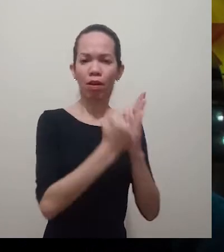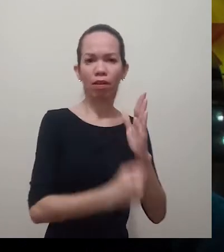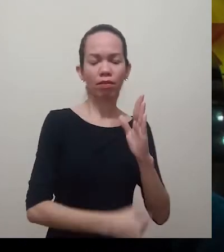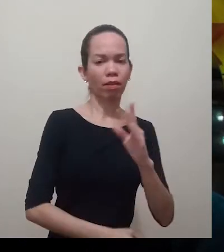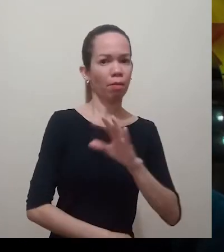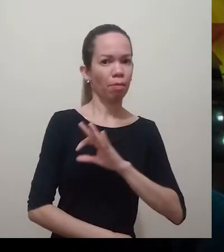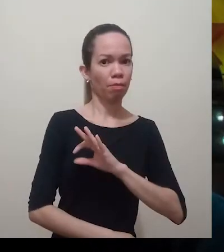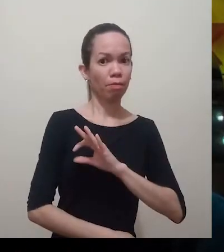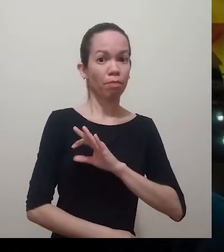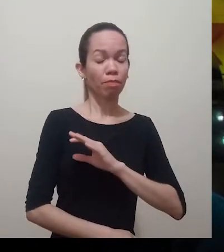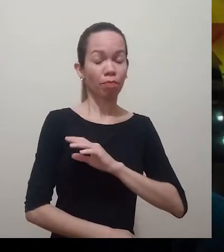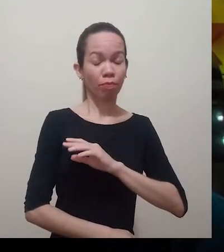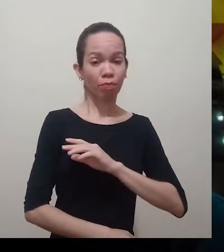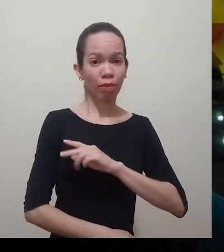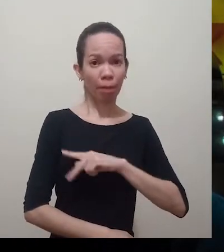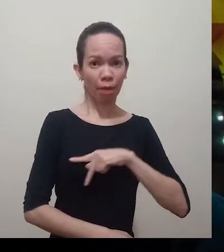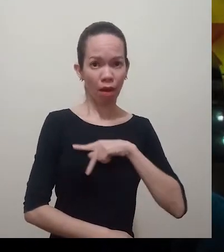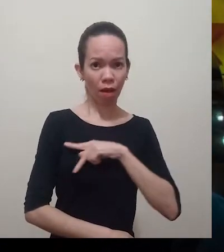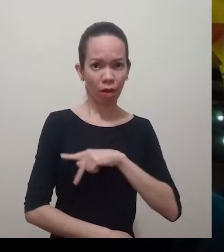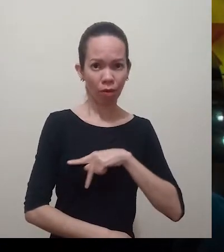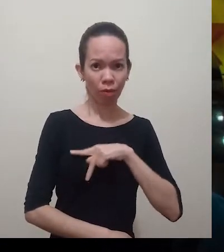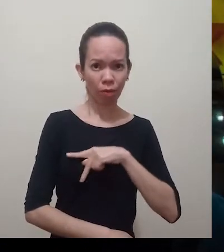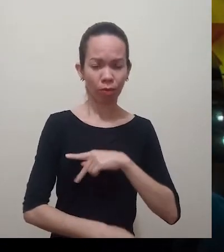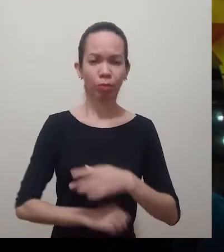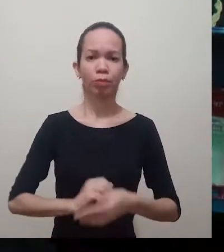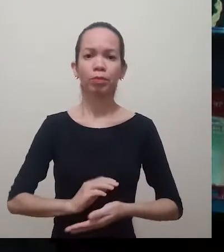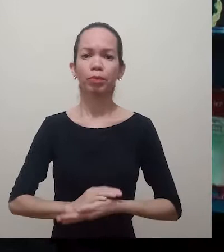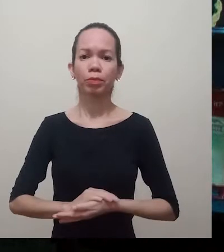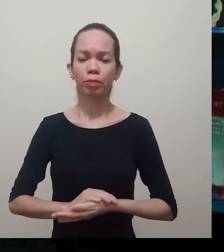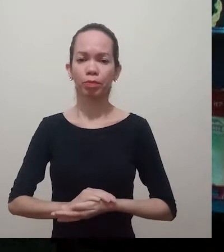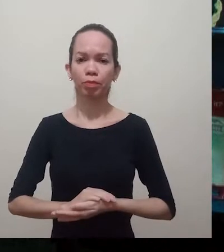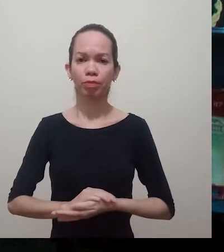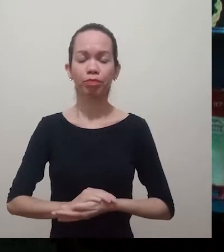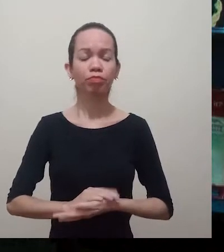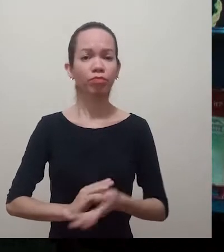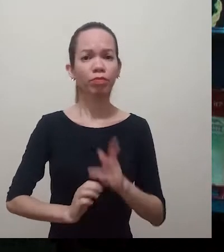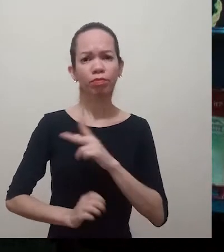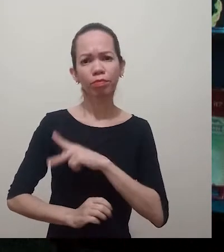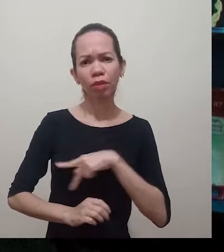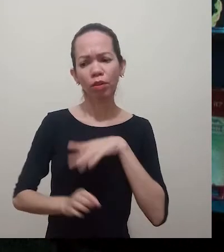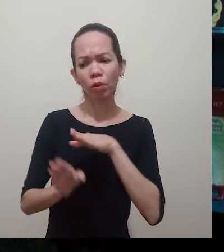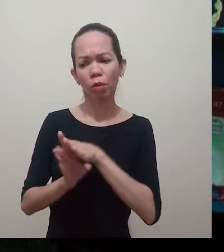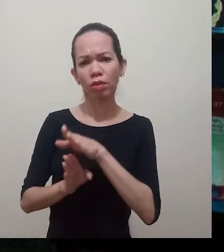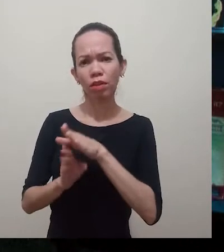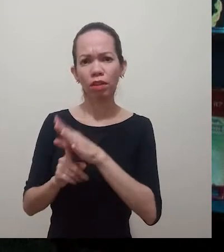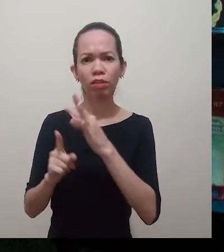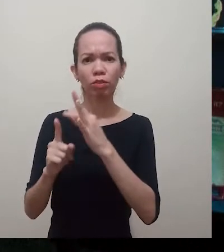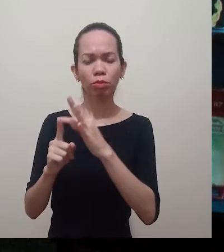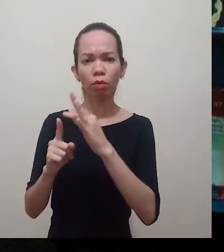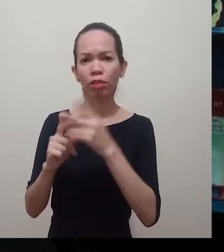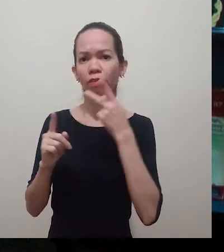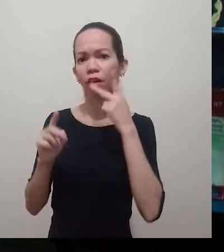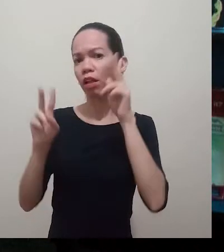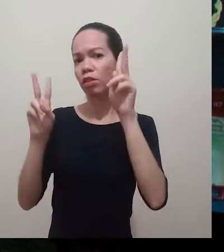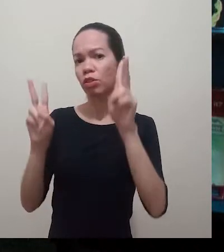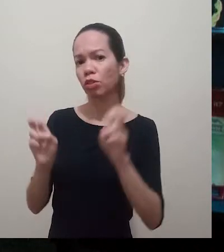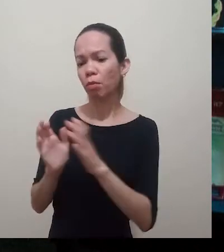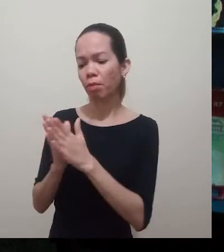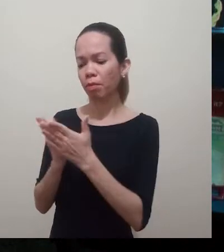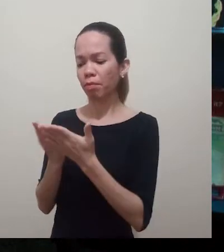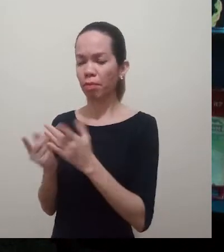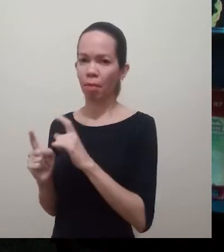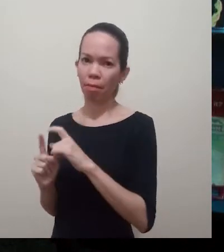últimas palavras de aconselhamento para o jovem pastor timóteo e ele vai falar exatamente a respeito da palavra de deus